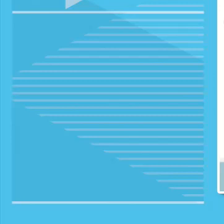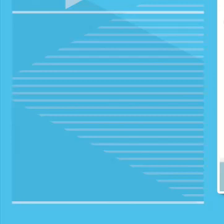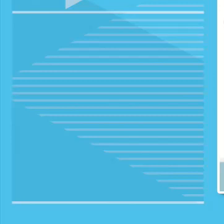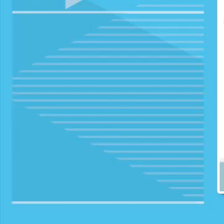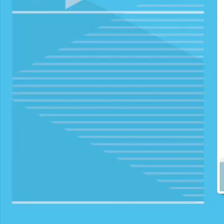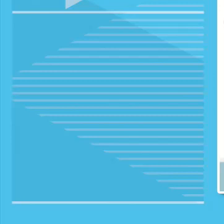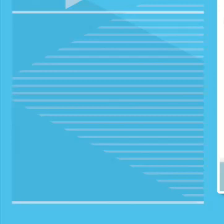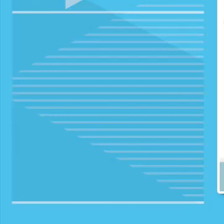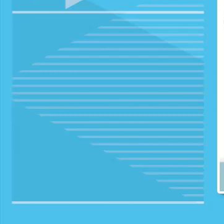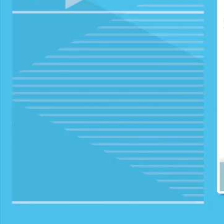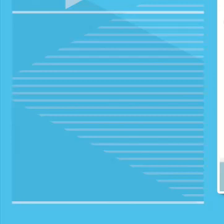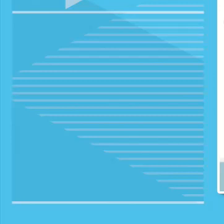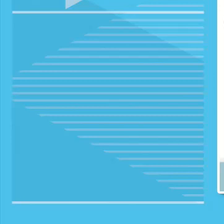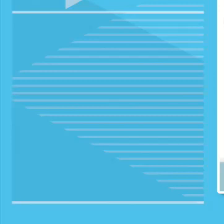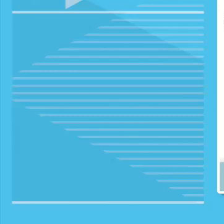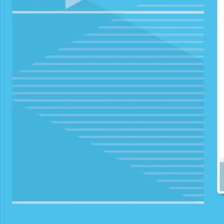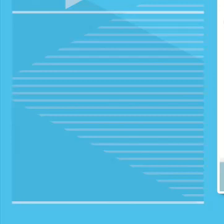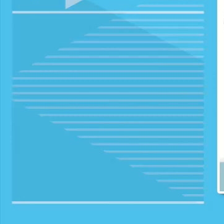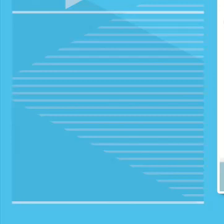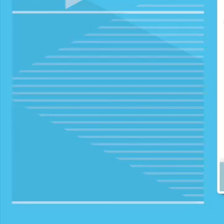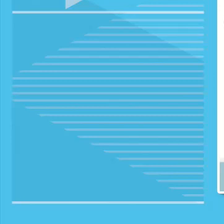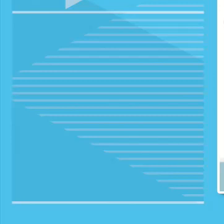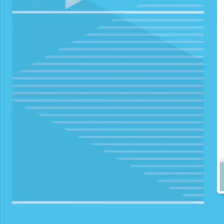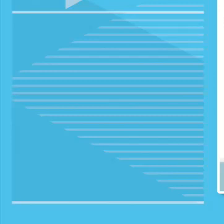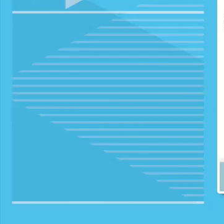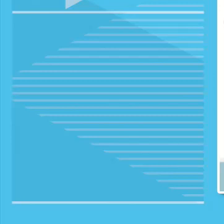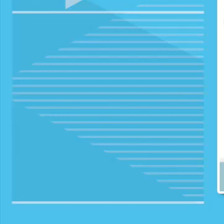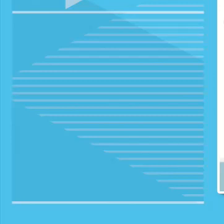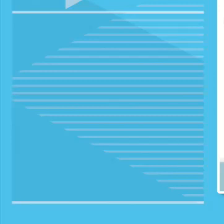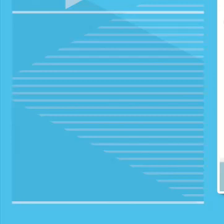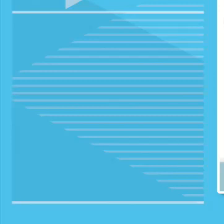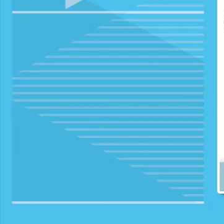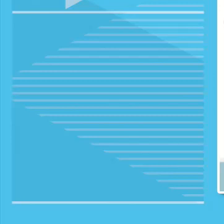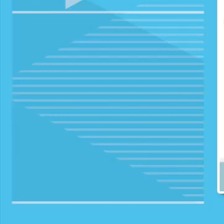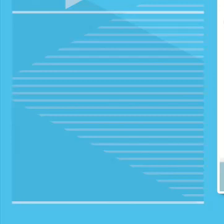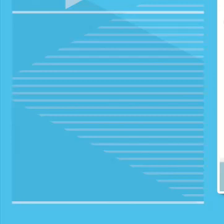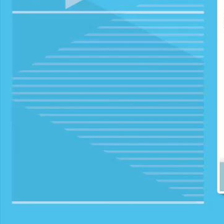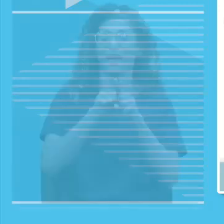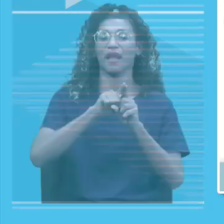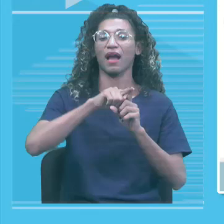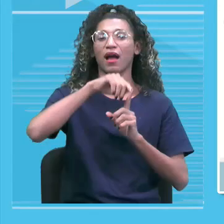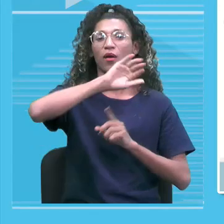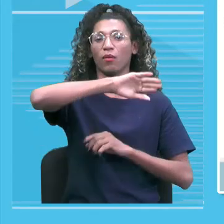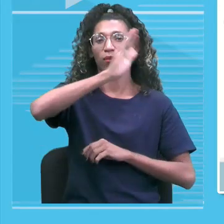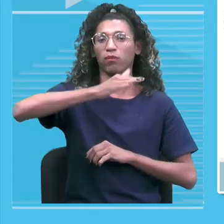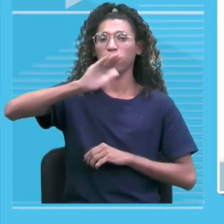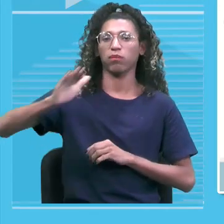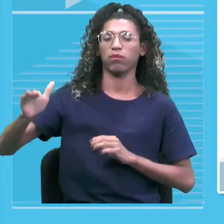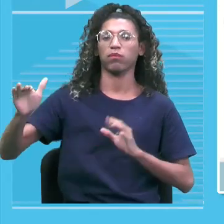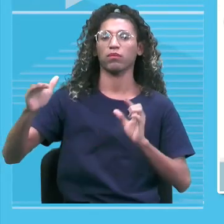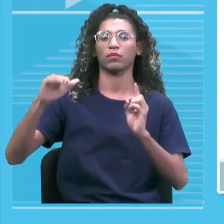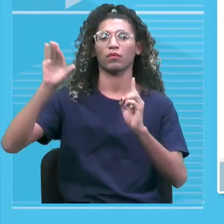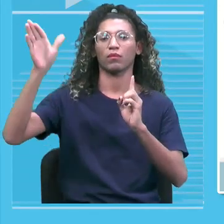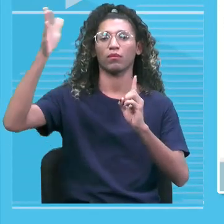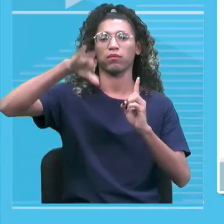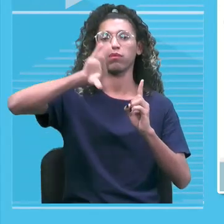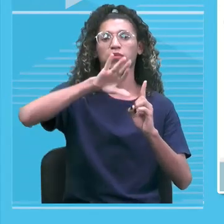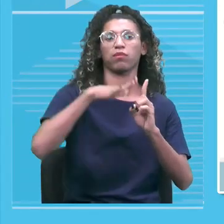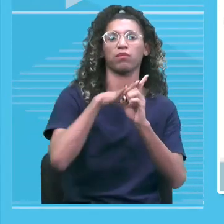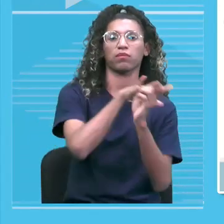gosta de passar nos filmes essas ondas que derrubam as pessoas a